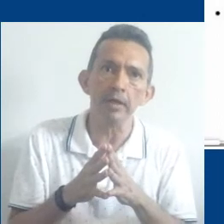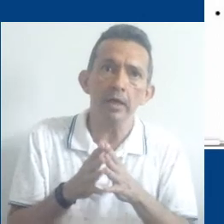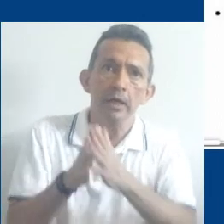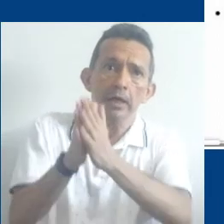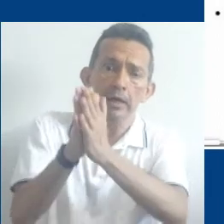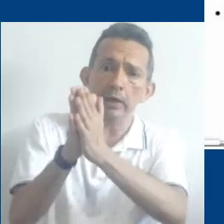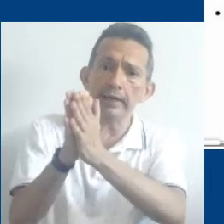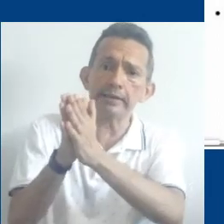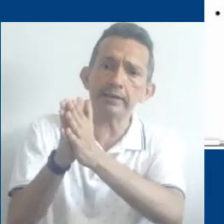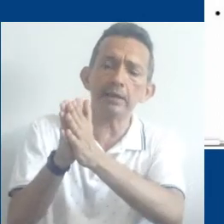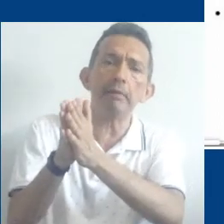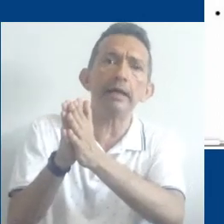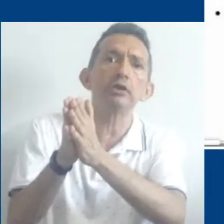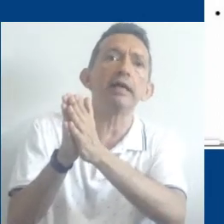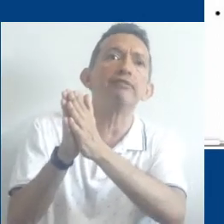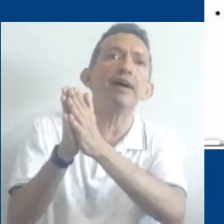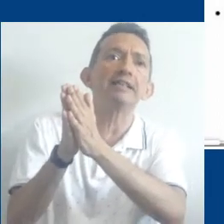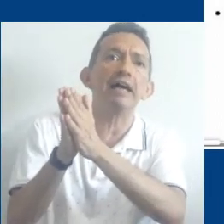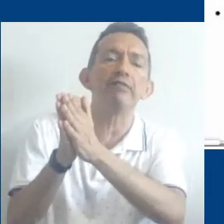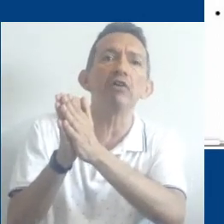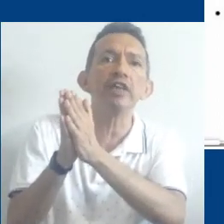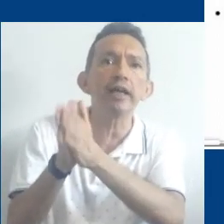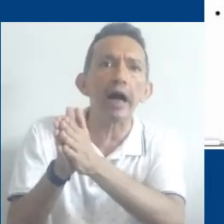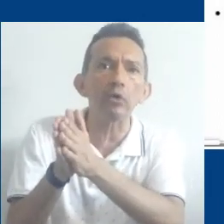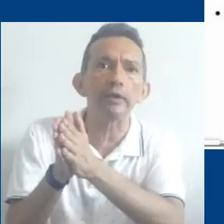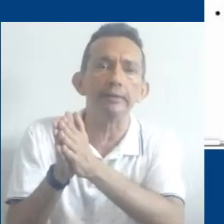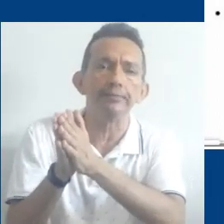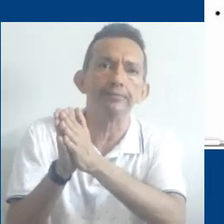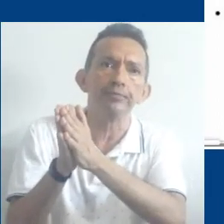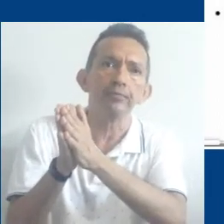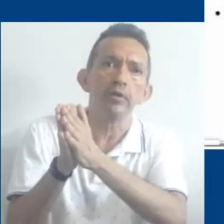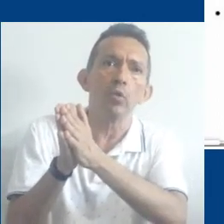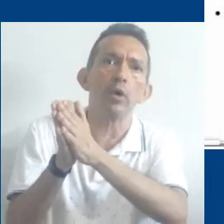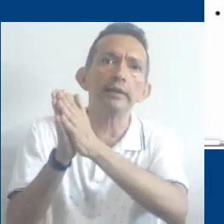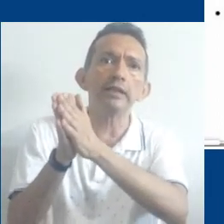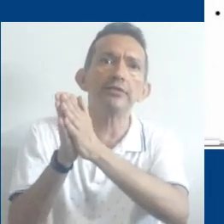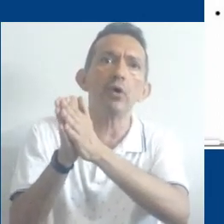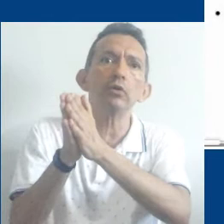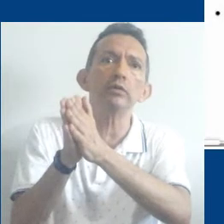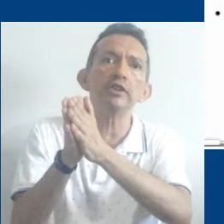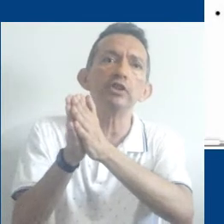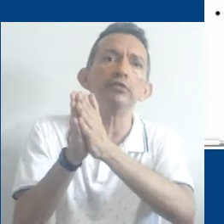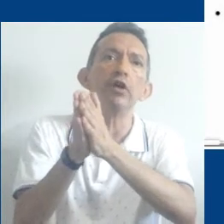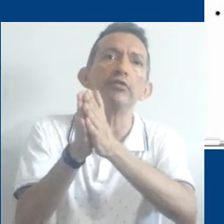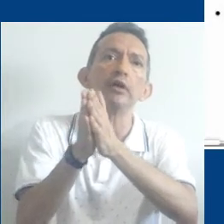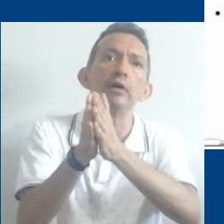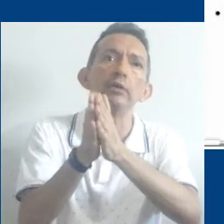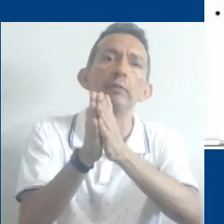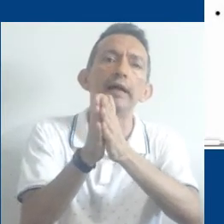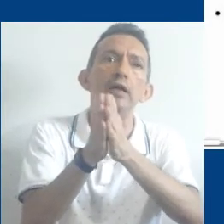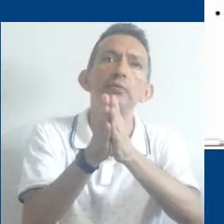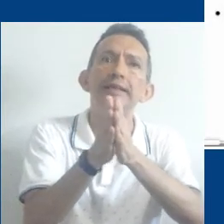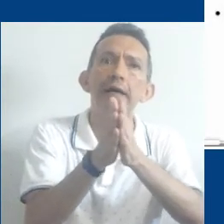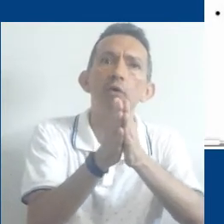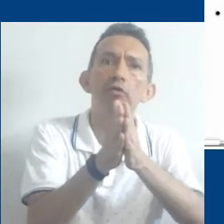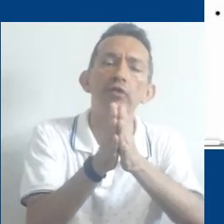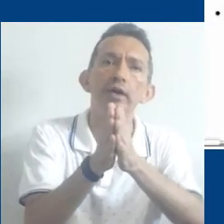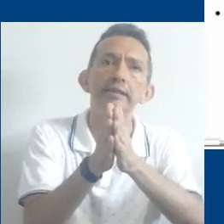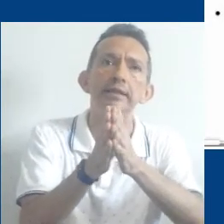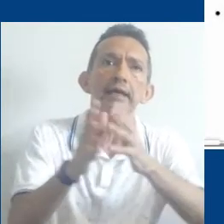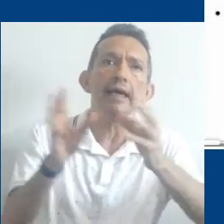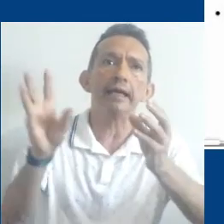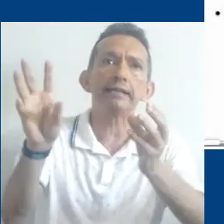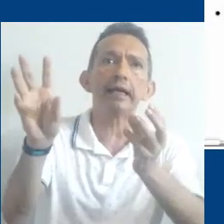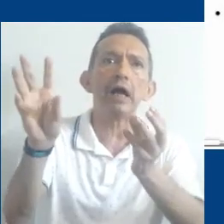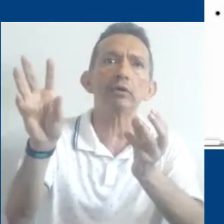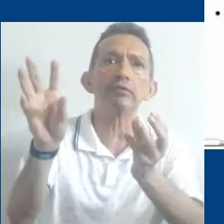tá? Esses animais, na fase larval, eles têm cauda. Quando eles vão se desenvolvendo no mecanismo de